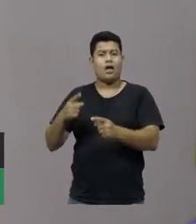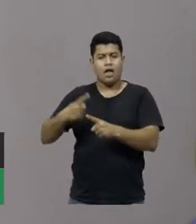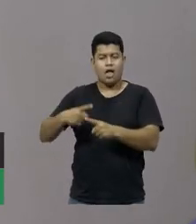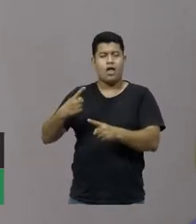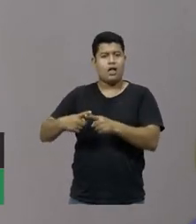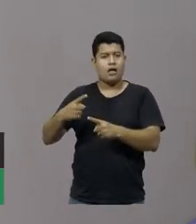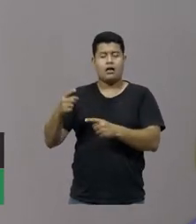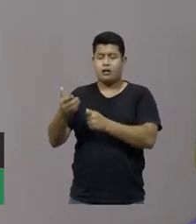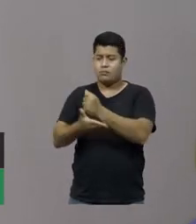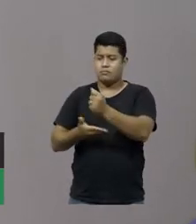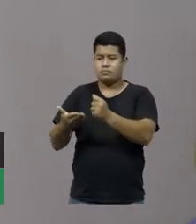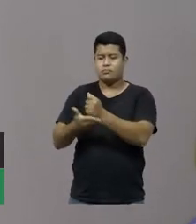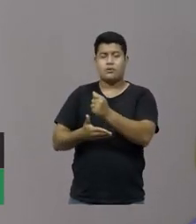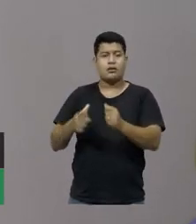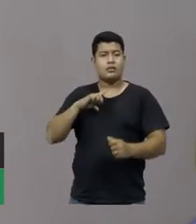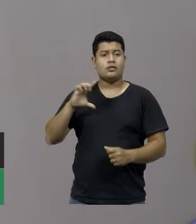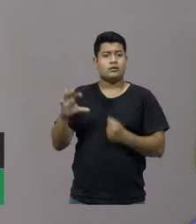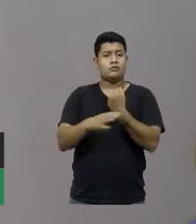verdade.